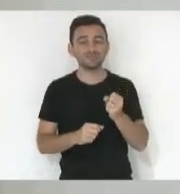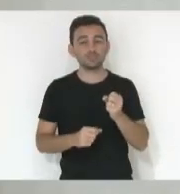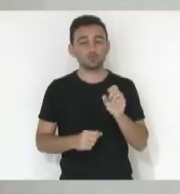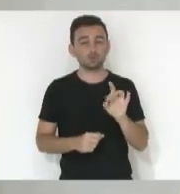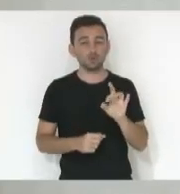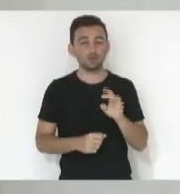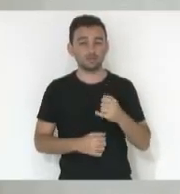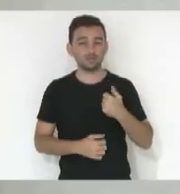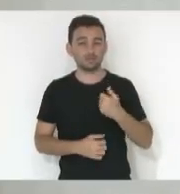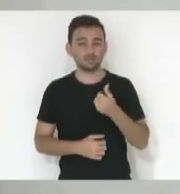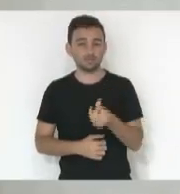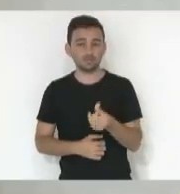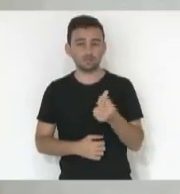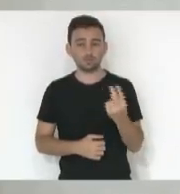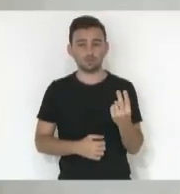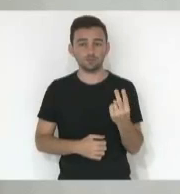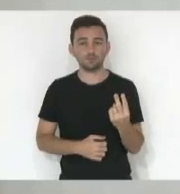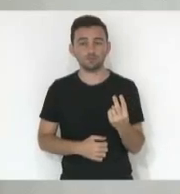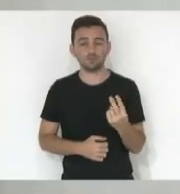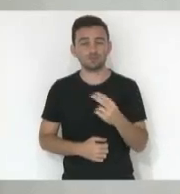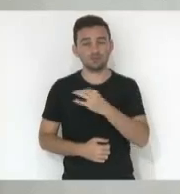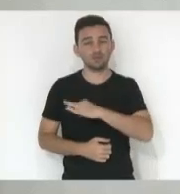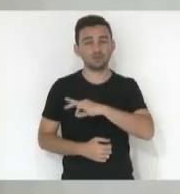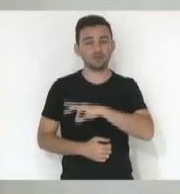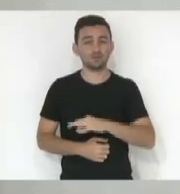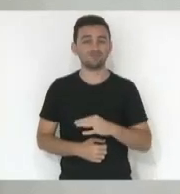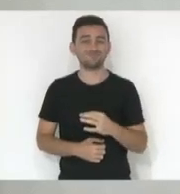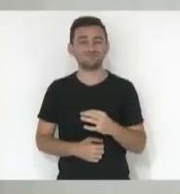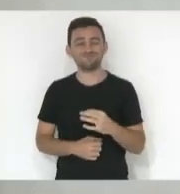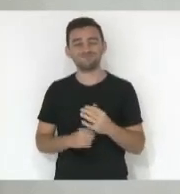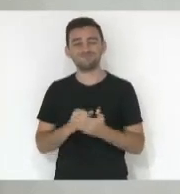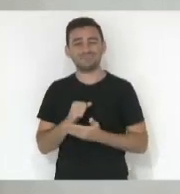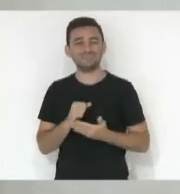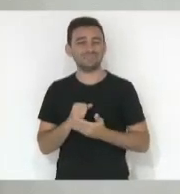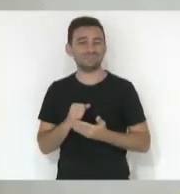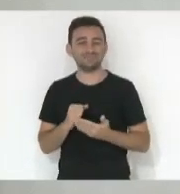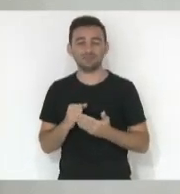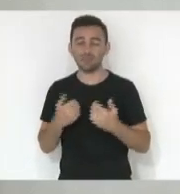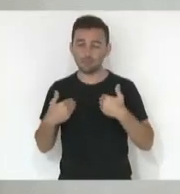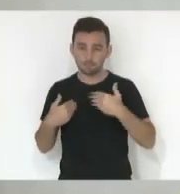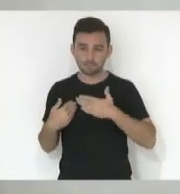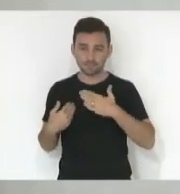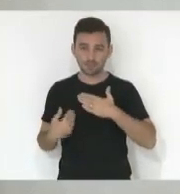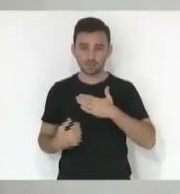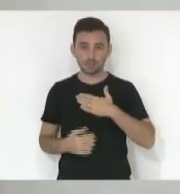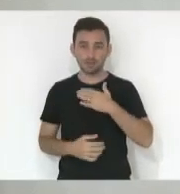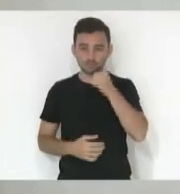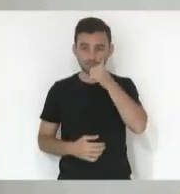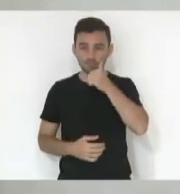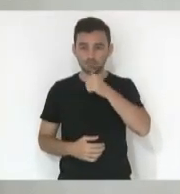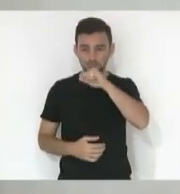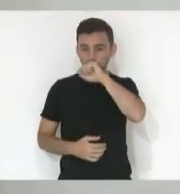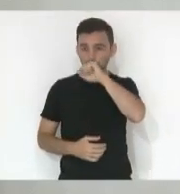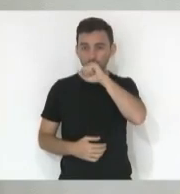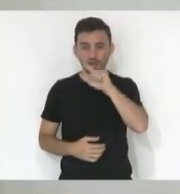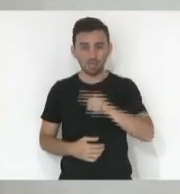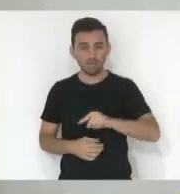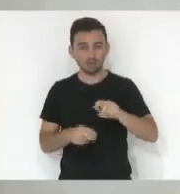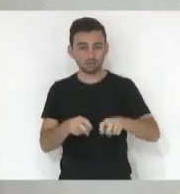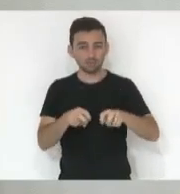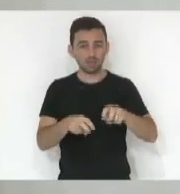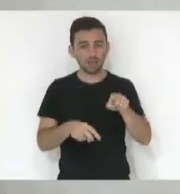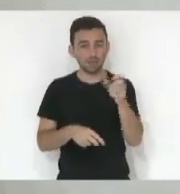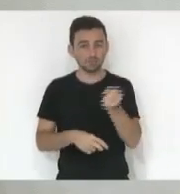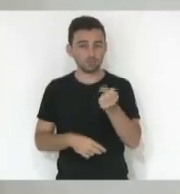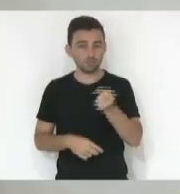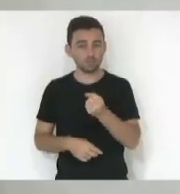62 anos de idade, ganhando um salário mínimo. Eu tenho uma mãe que vem da agricultura, que é aposentada